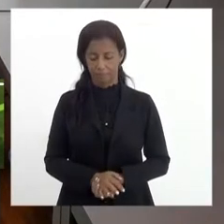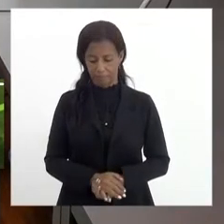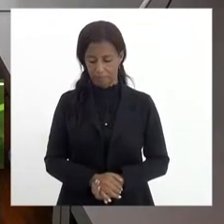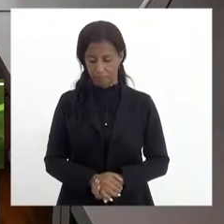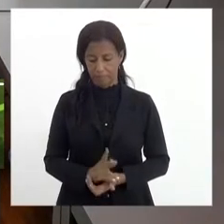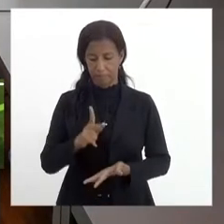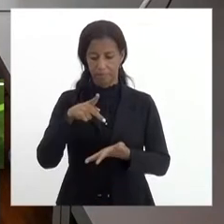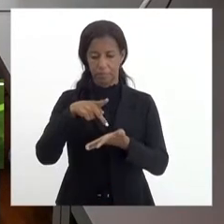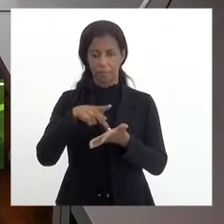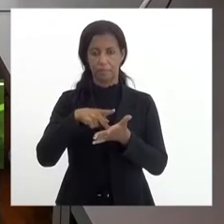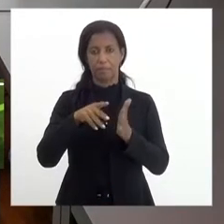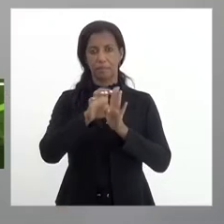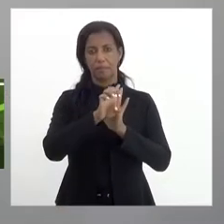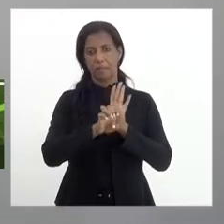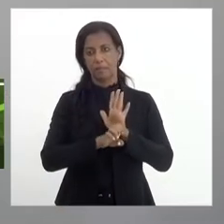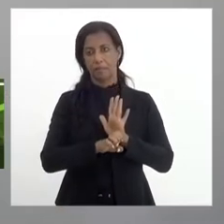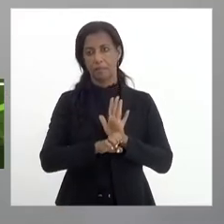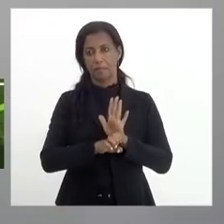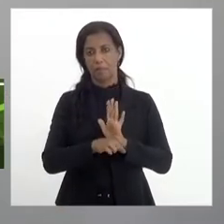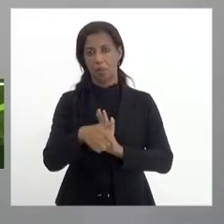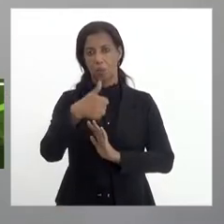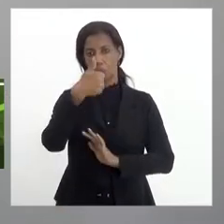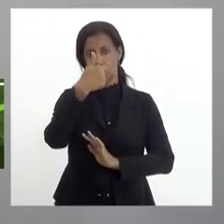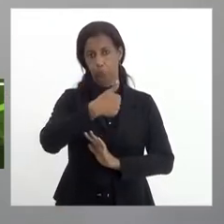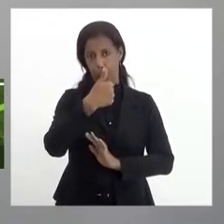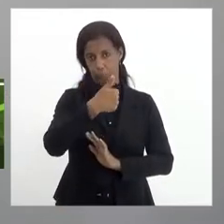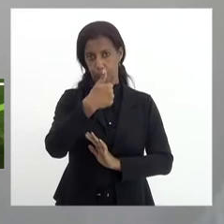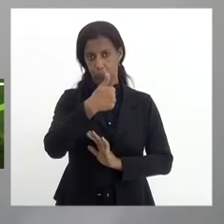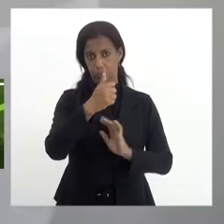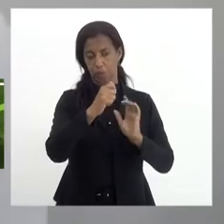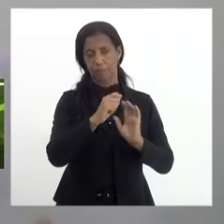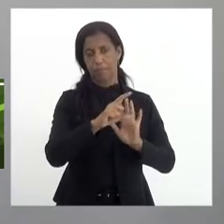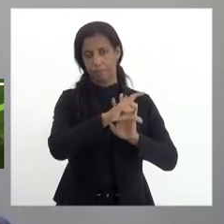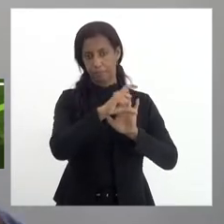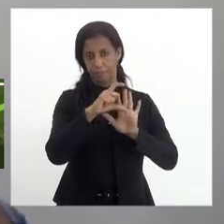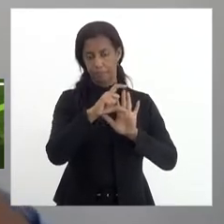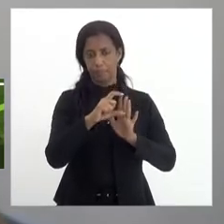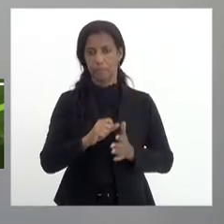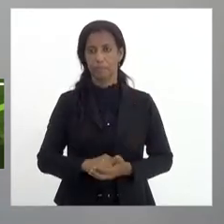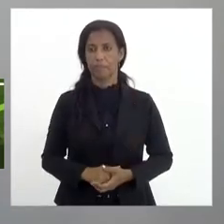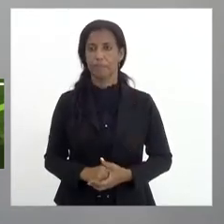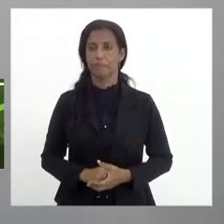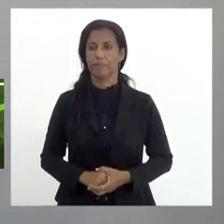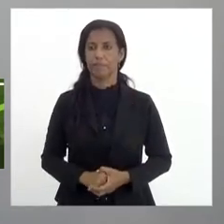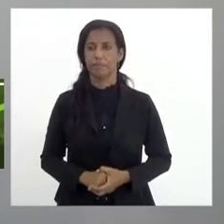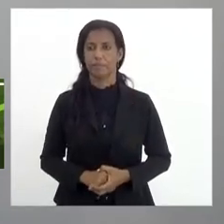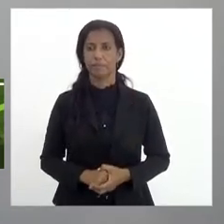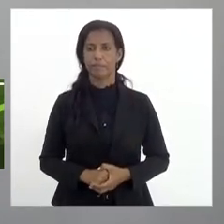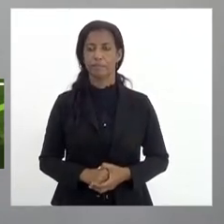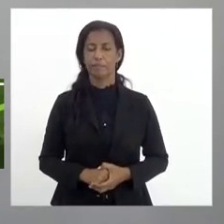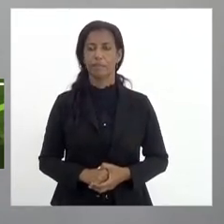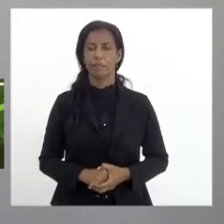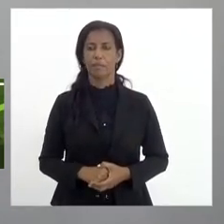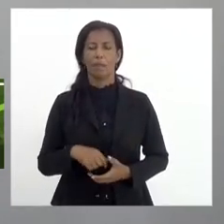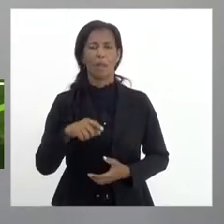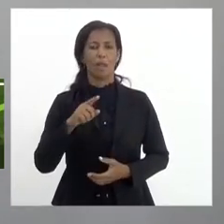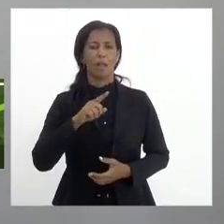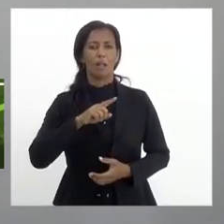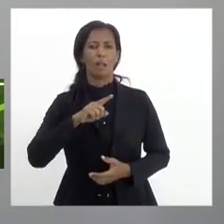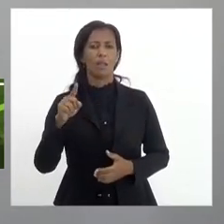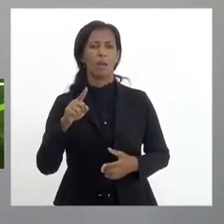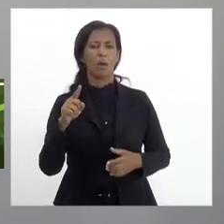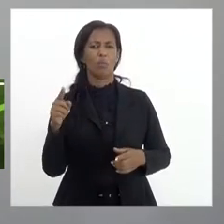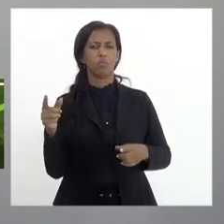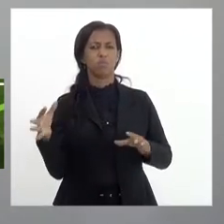Na verdade, a emenda número 1, que está em questão aqui, ela, de fato, não colide com a